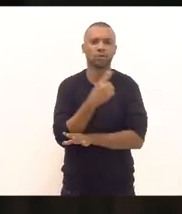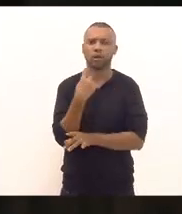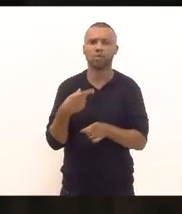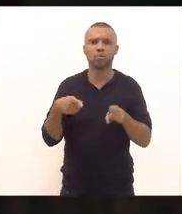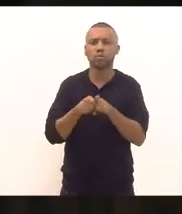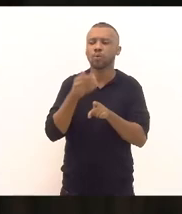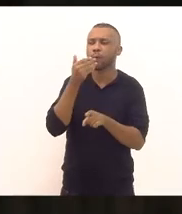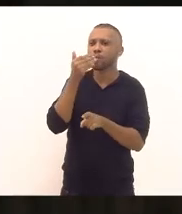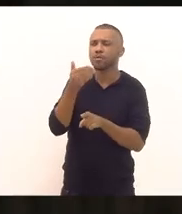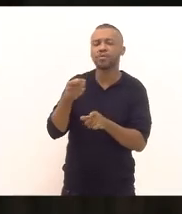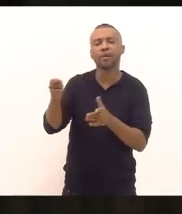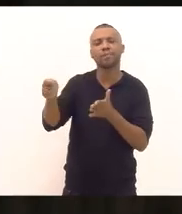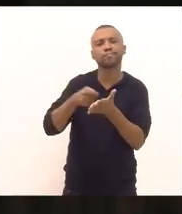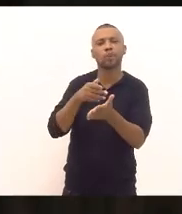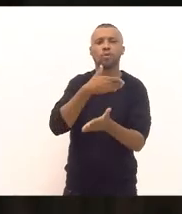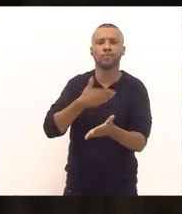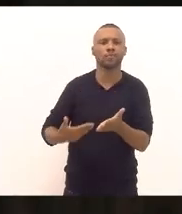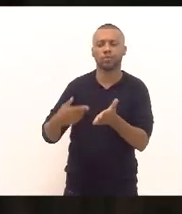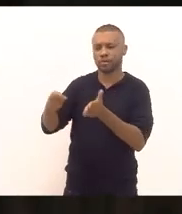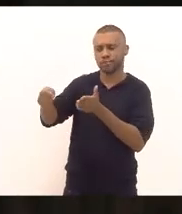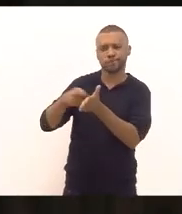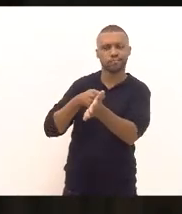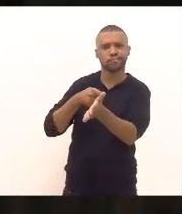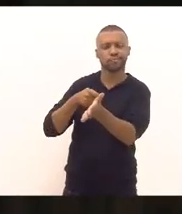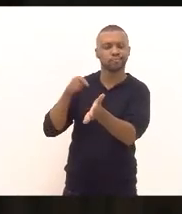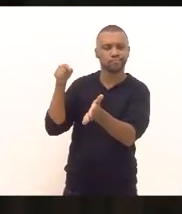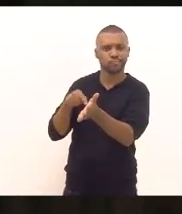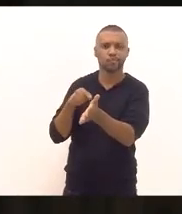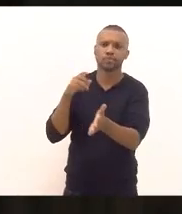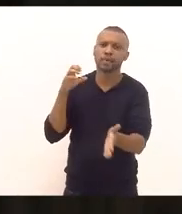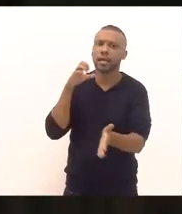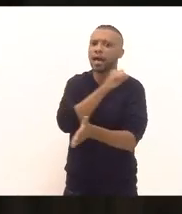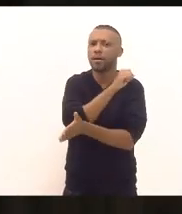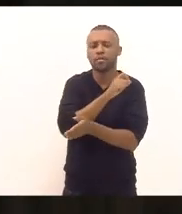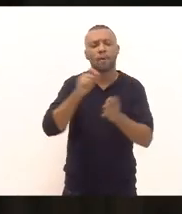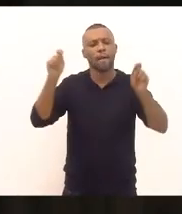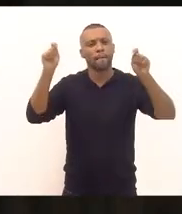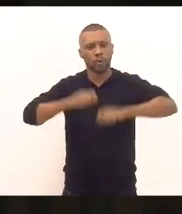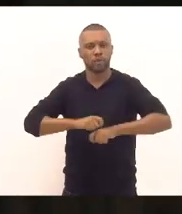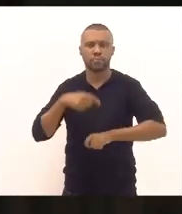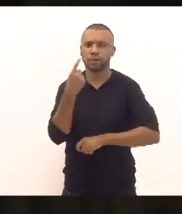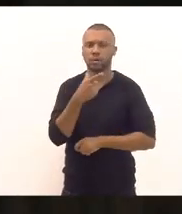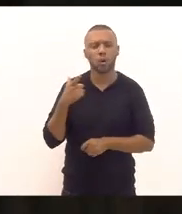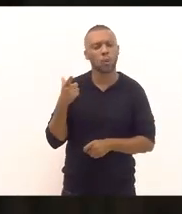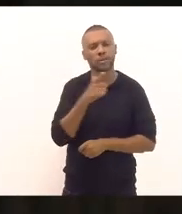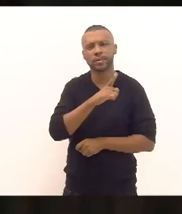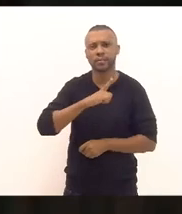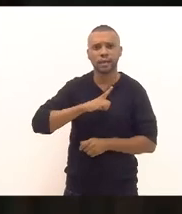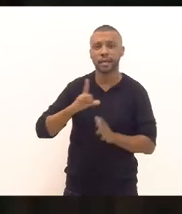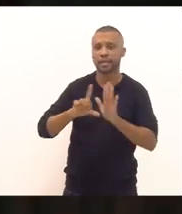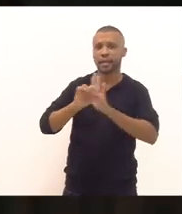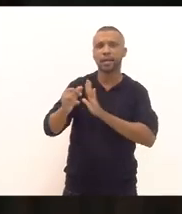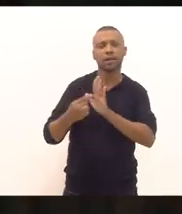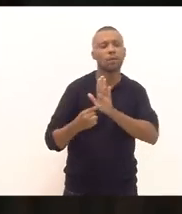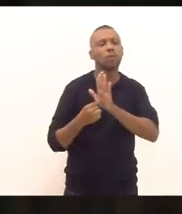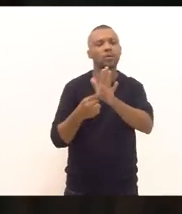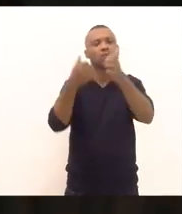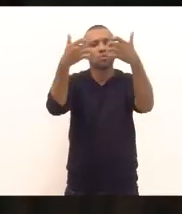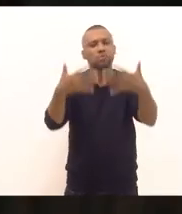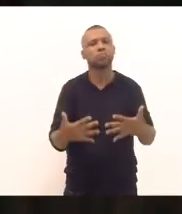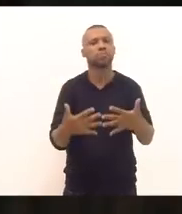gente junto pedir a sanção do governador o mais rápido possível para que a gente possa ir ter essa legislação